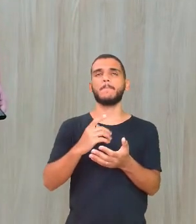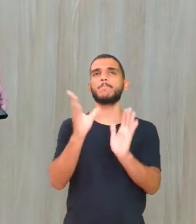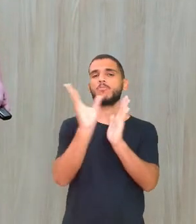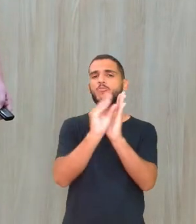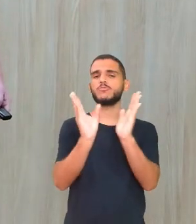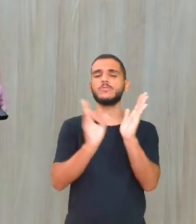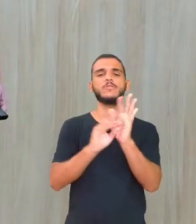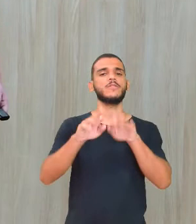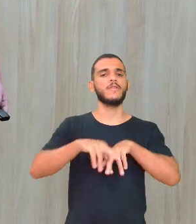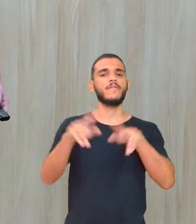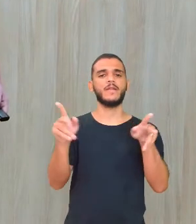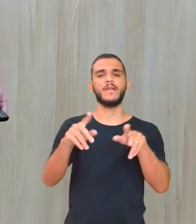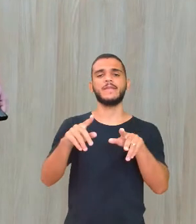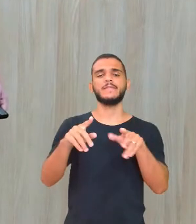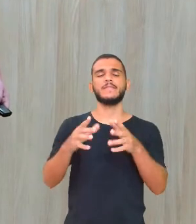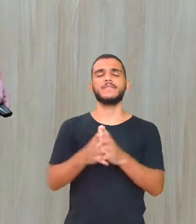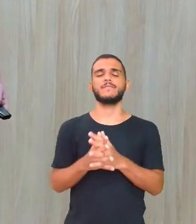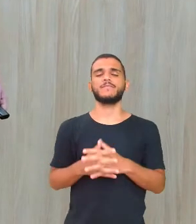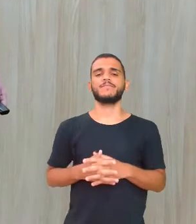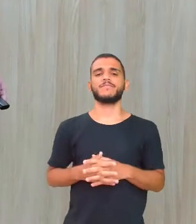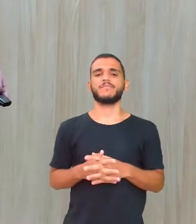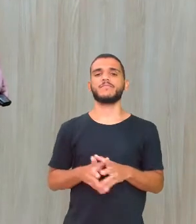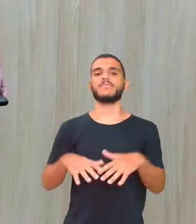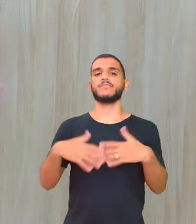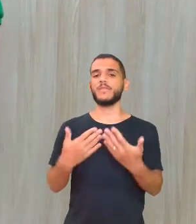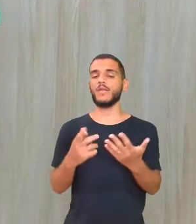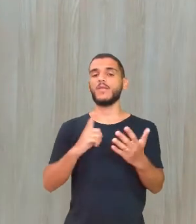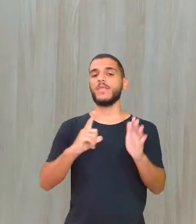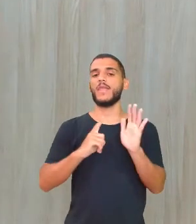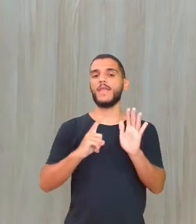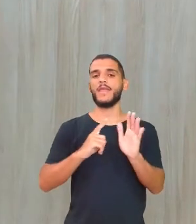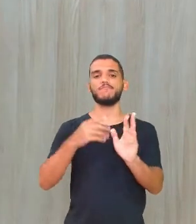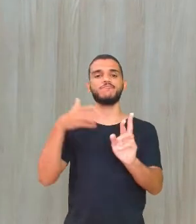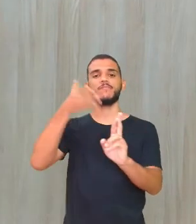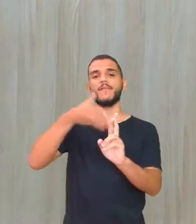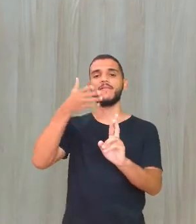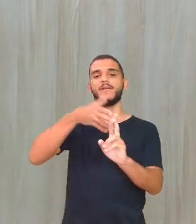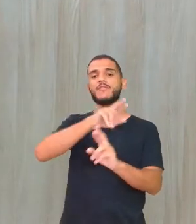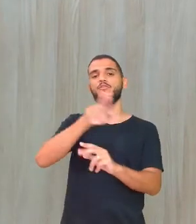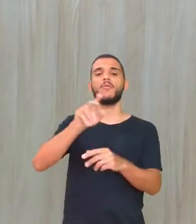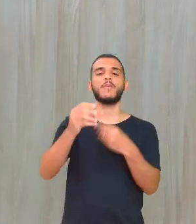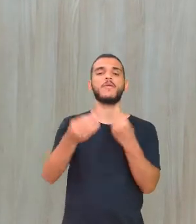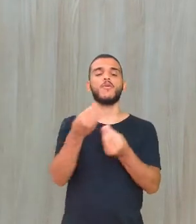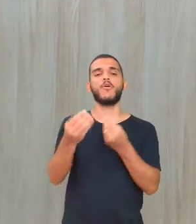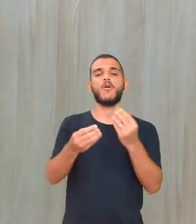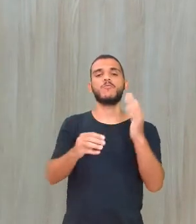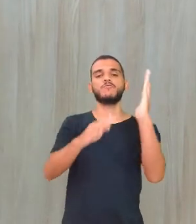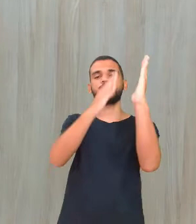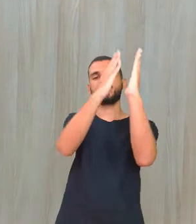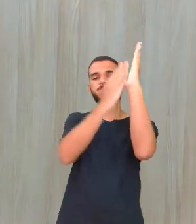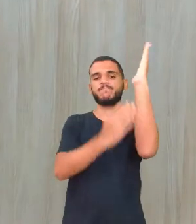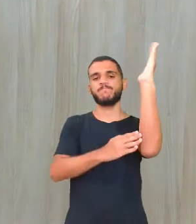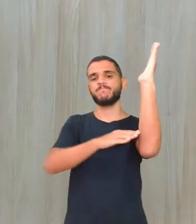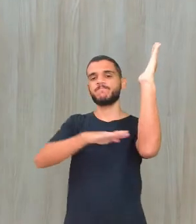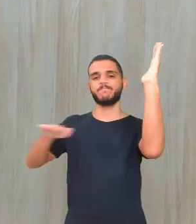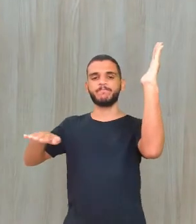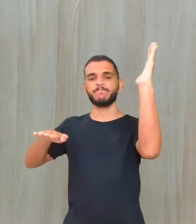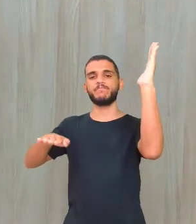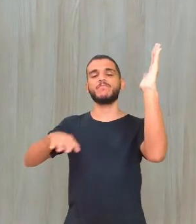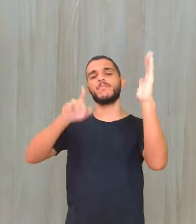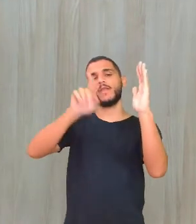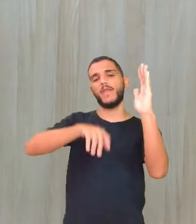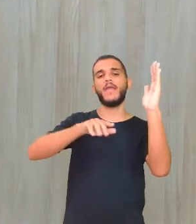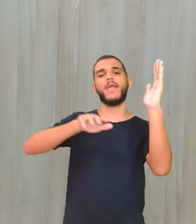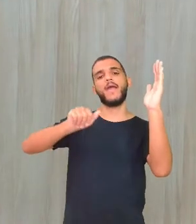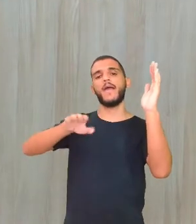conteúdos, eles vão se referir a essa reta horizontal e a vertical como a